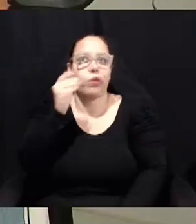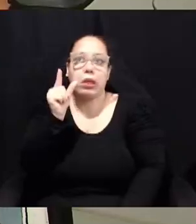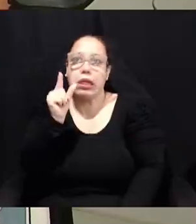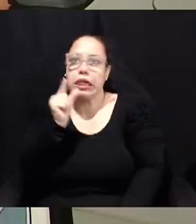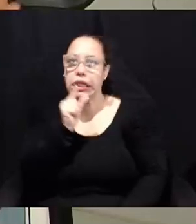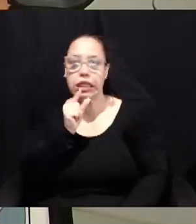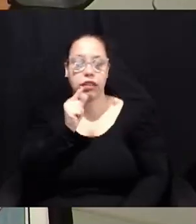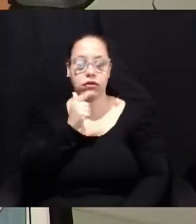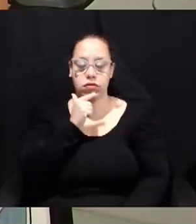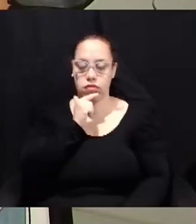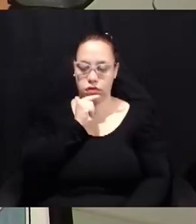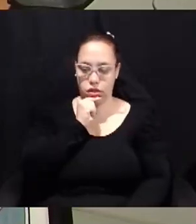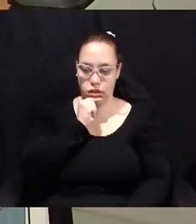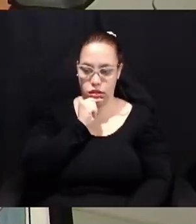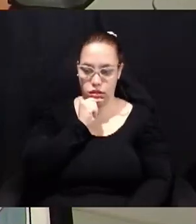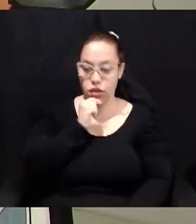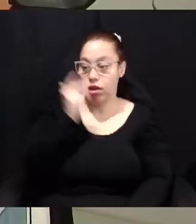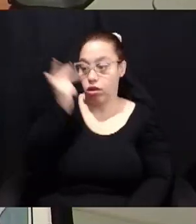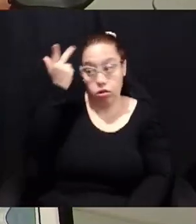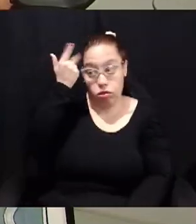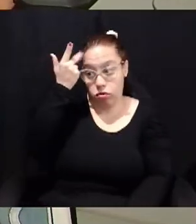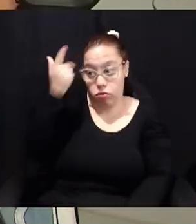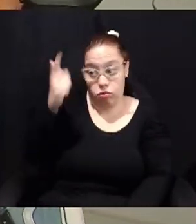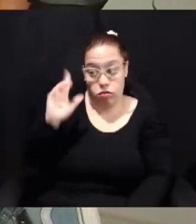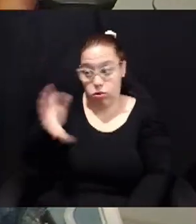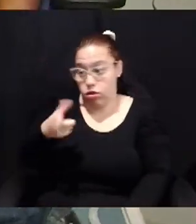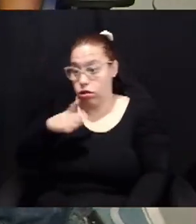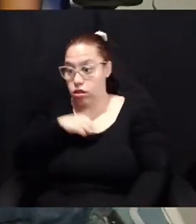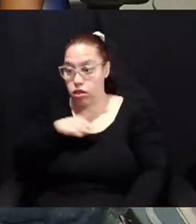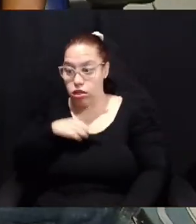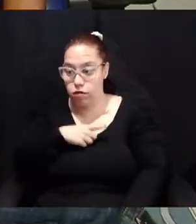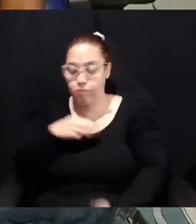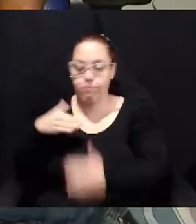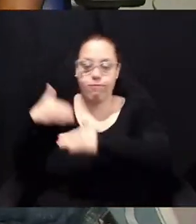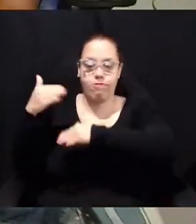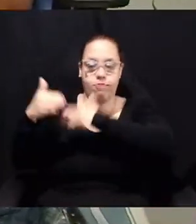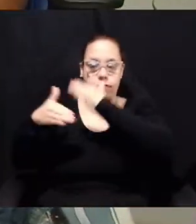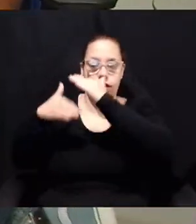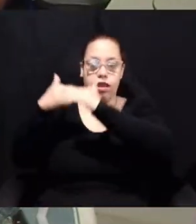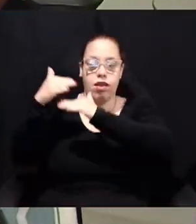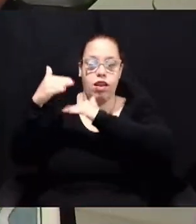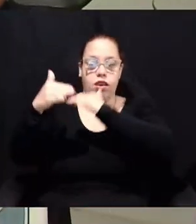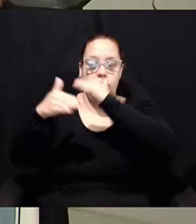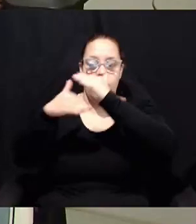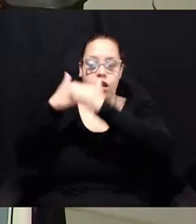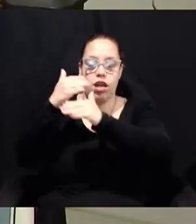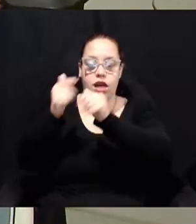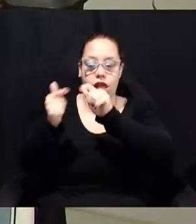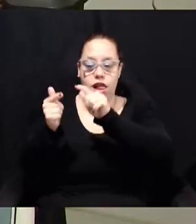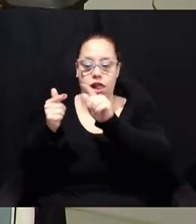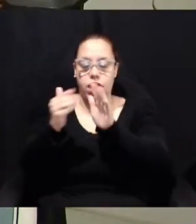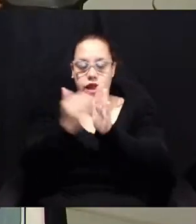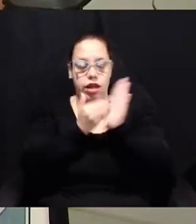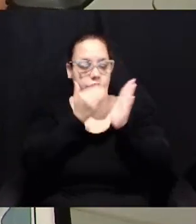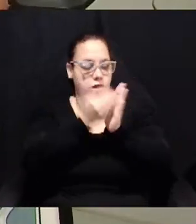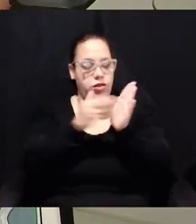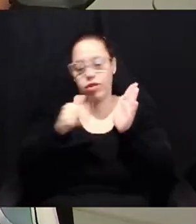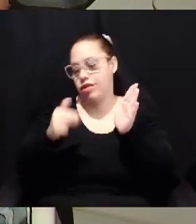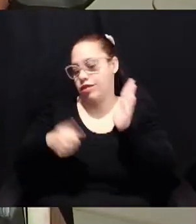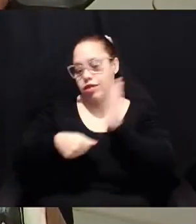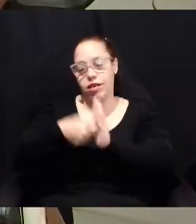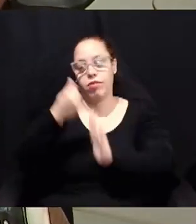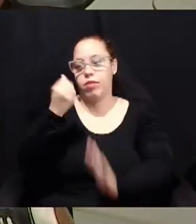erros normais que todo mundo já teve, e com o tempo você vai evoluindo. Então as grandes obras, elas nunca saem na primeira tentativa, né?